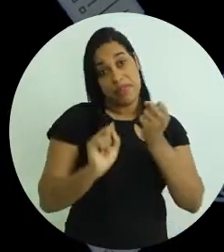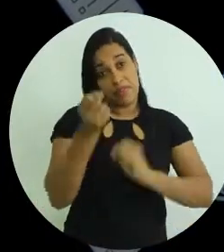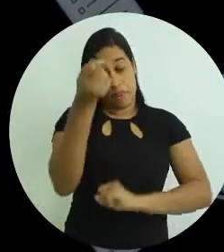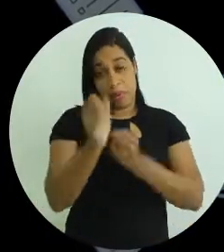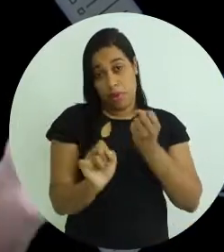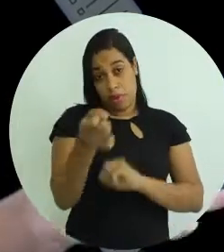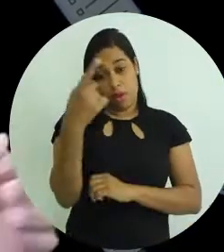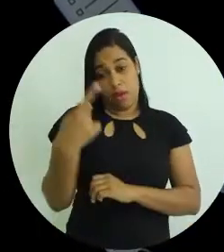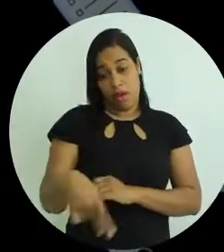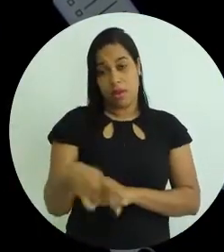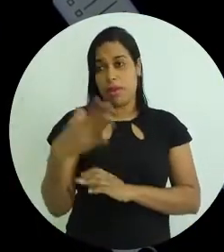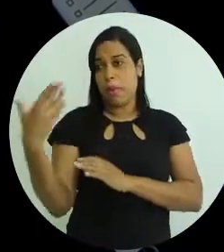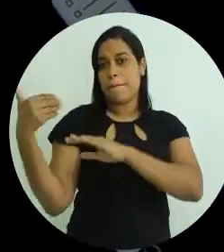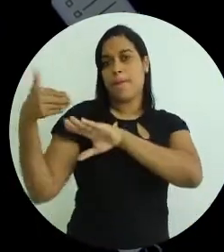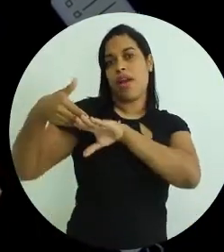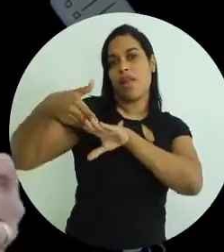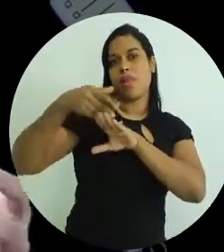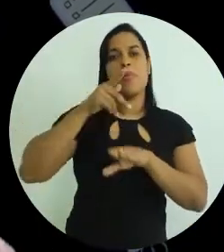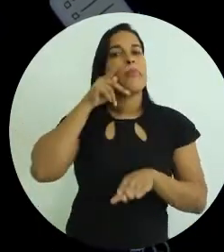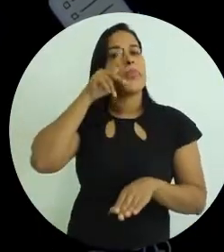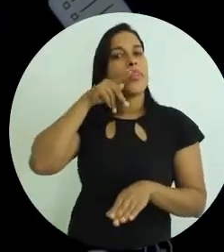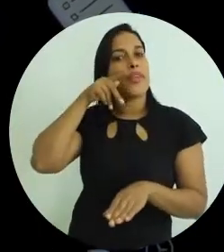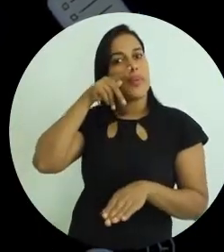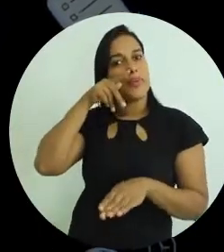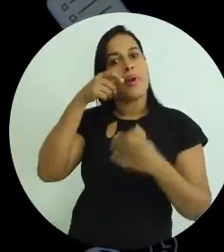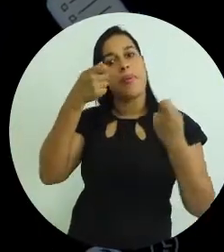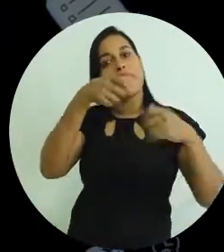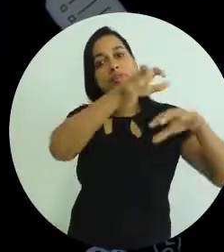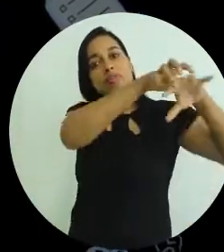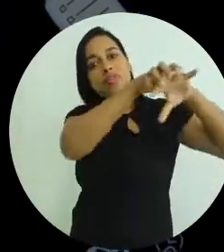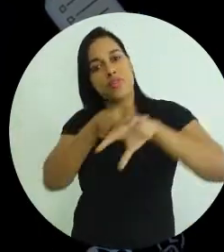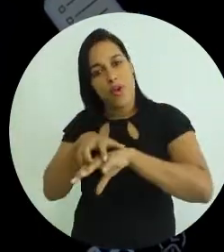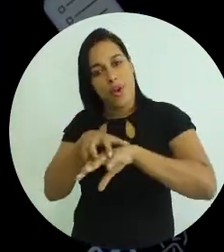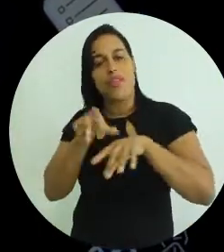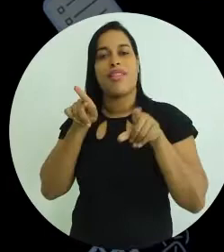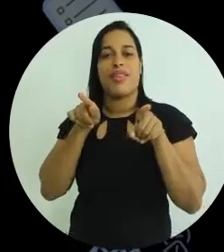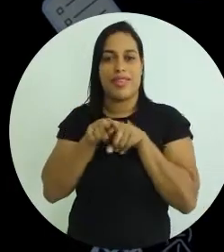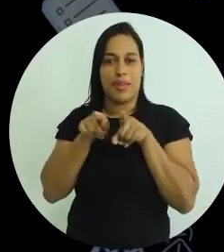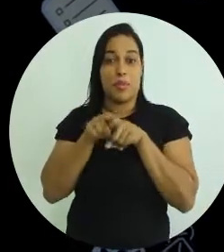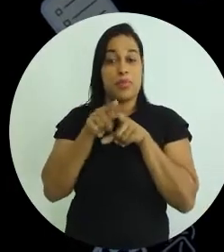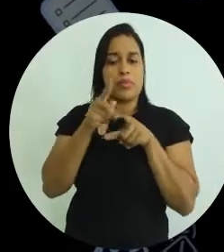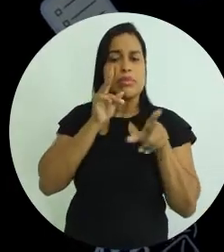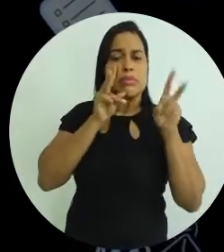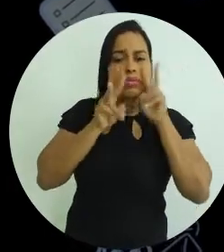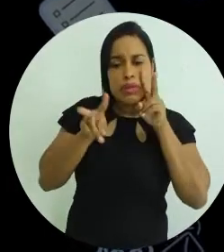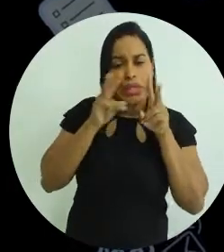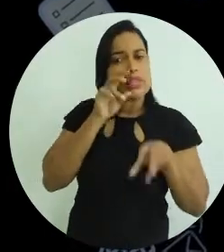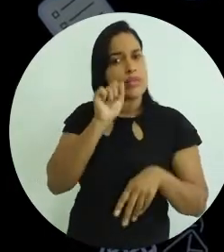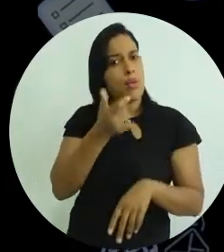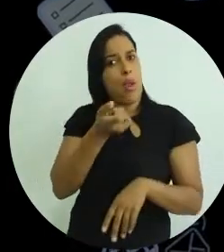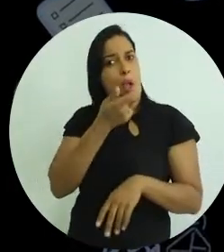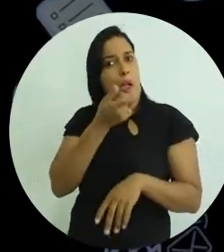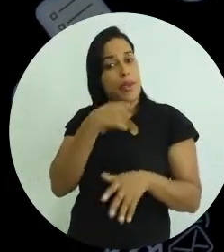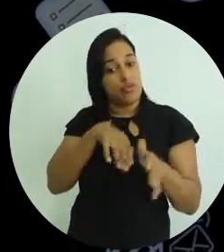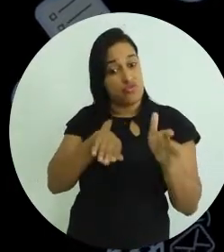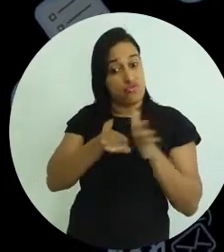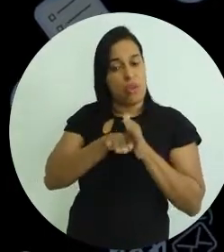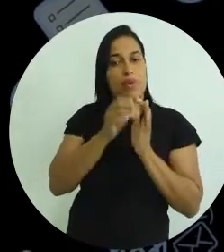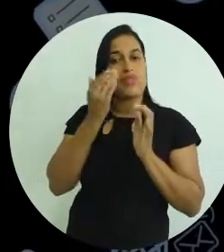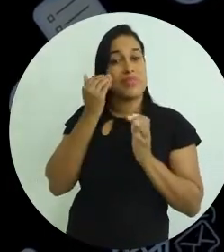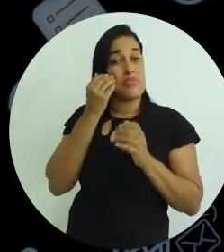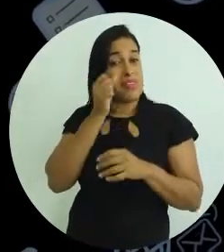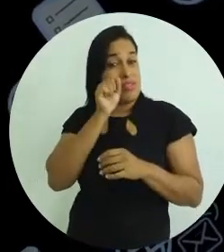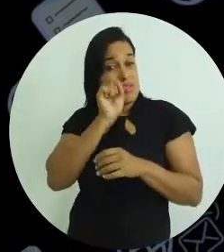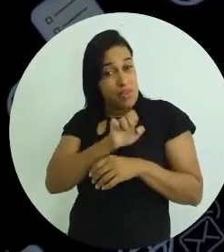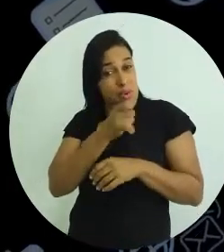seja aqui do lado na Paraíba. Alguém tem que fazer esse transporte para você. Você tem que conferir se o remédio chegou ou não. Você tem que saber se esse